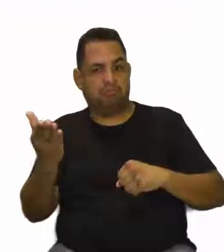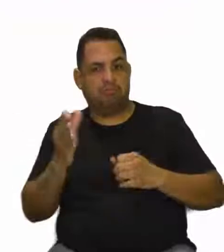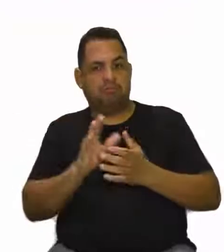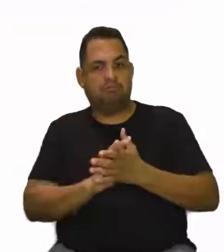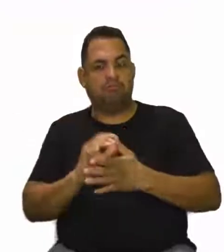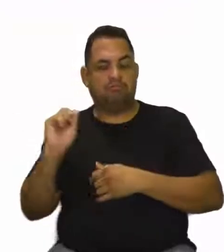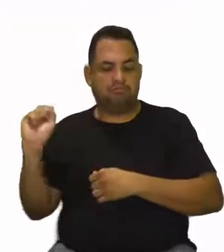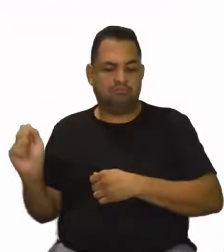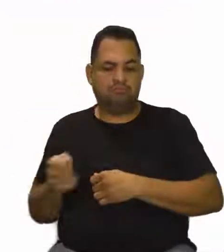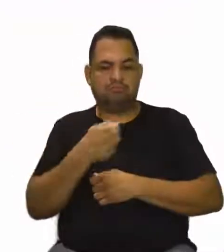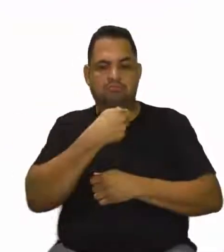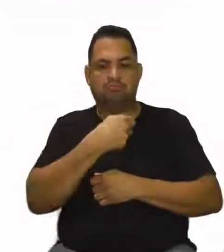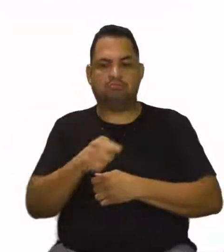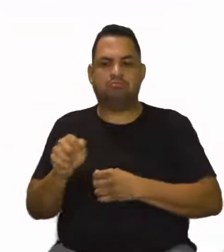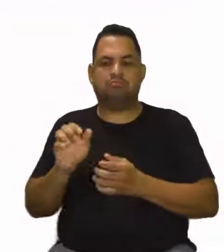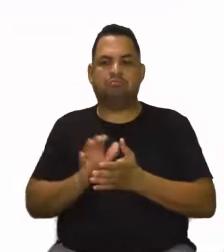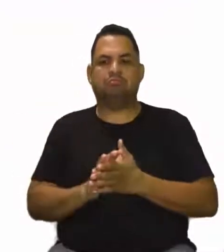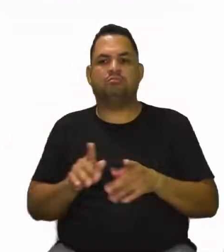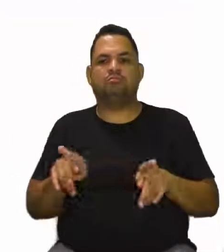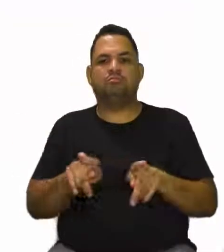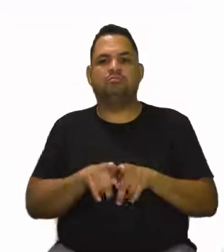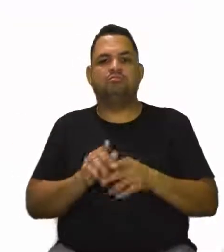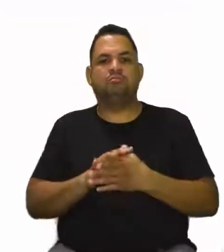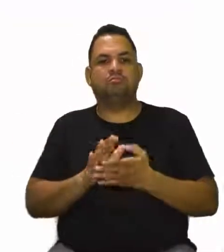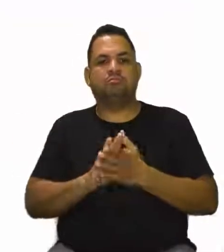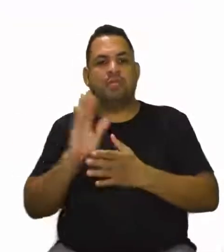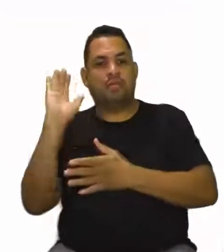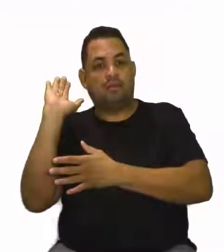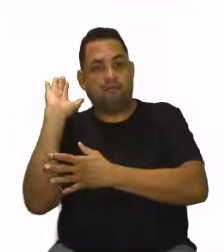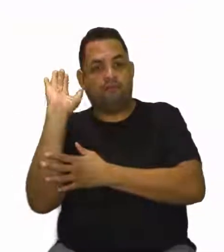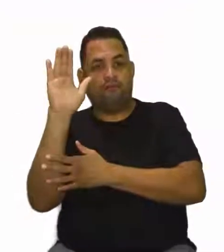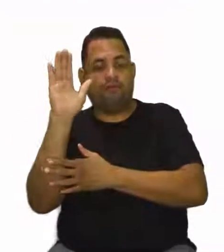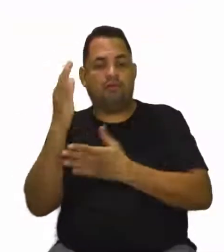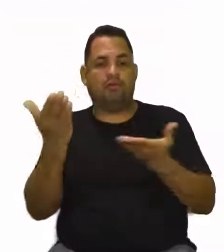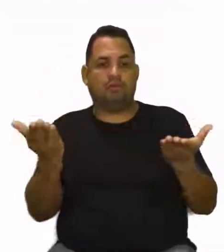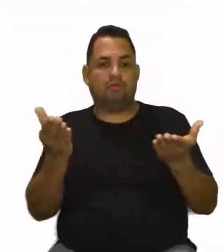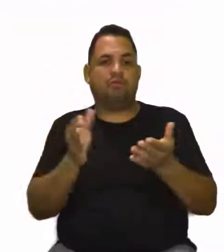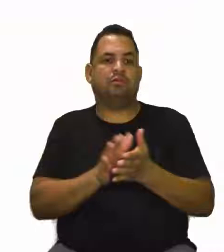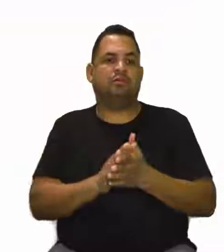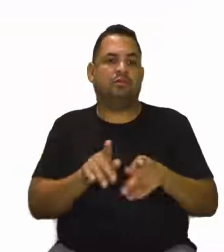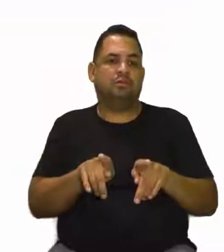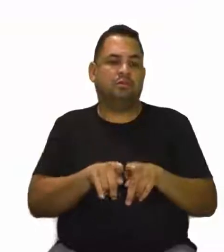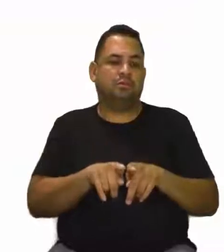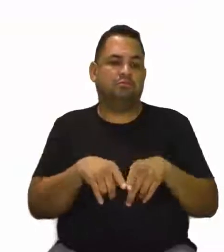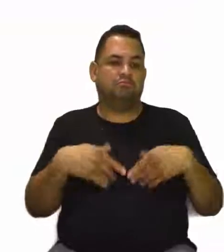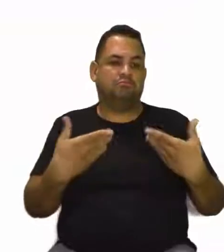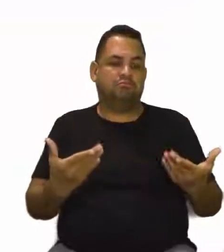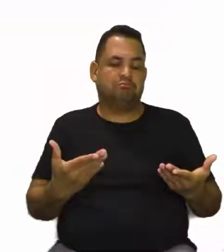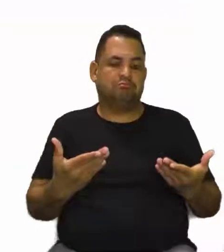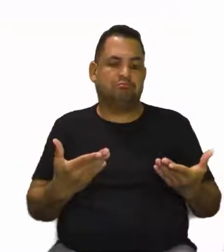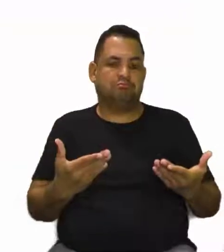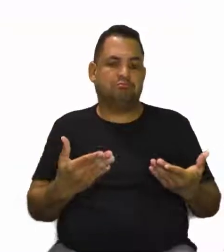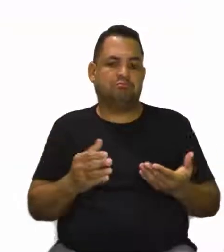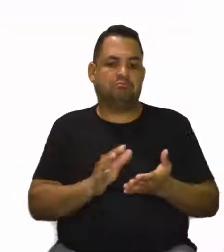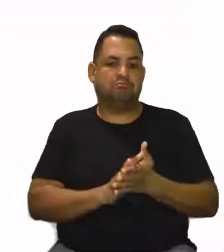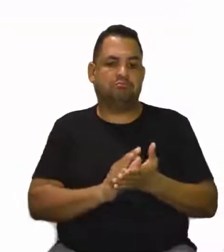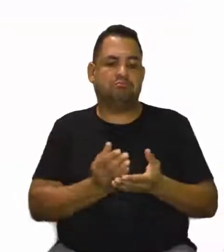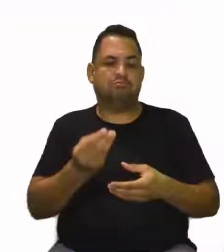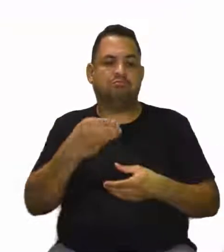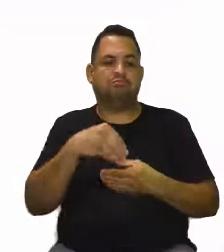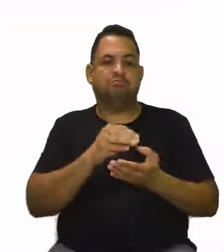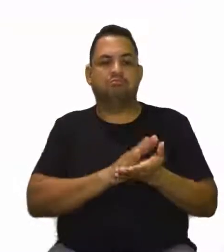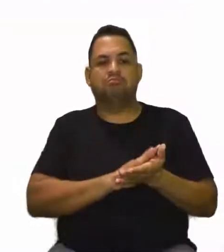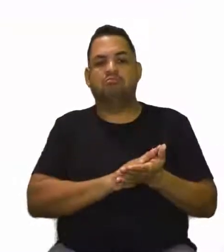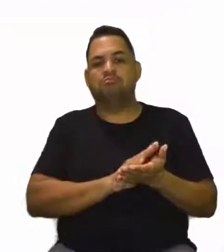de tênis, percebemos no vôlei, eu já tinha mencionado também, então o agachamento está presente